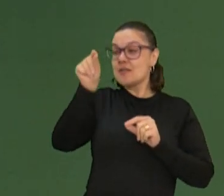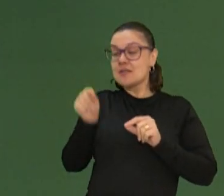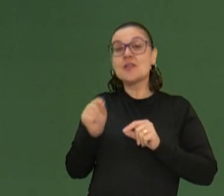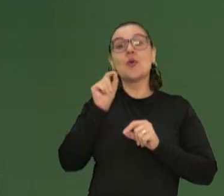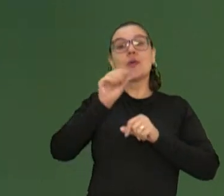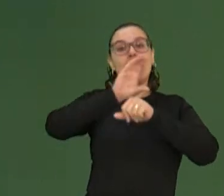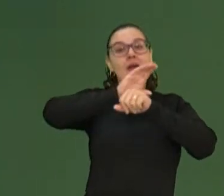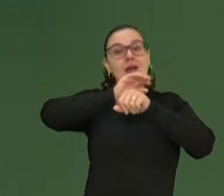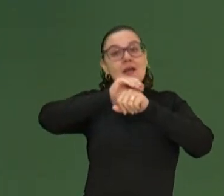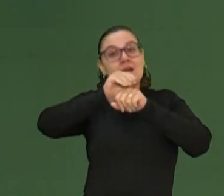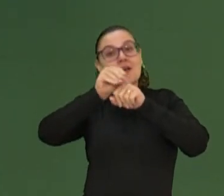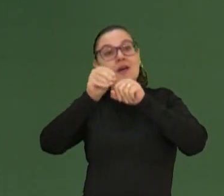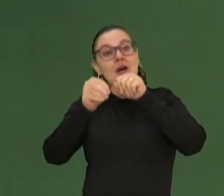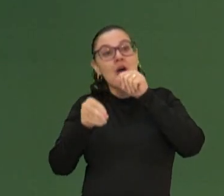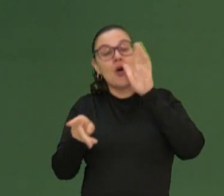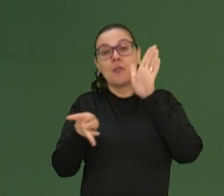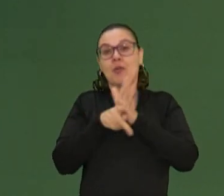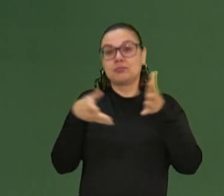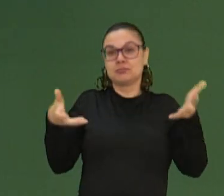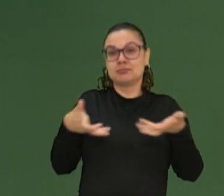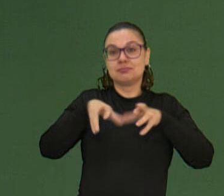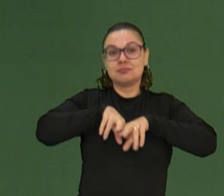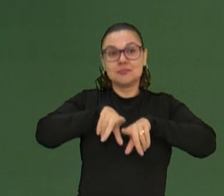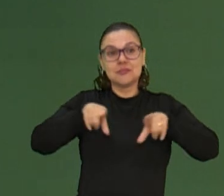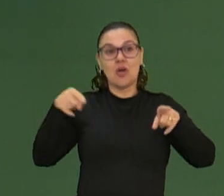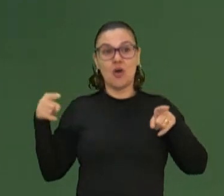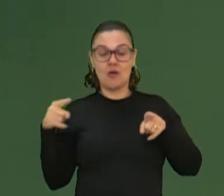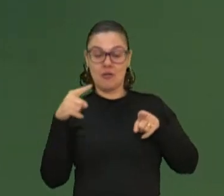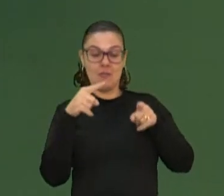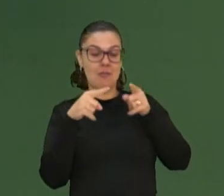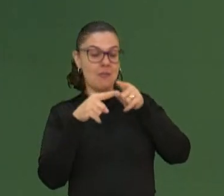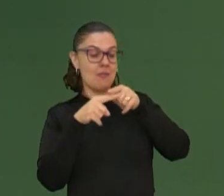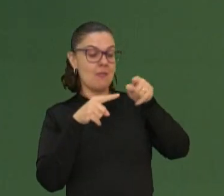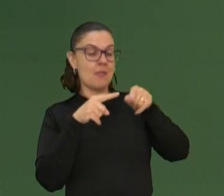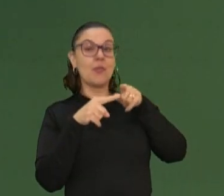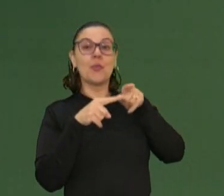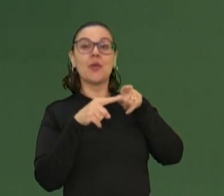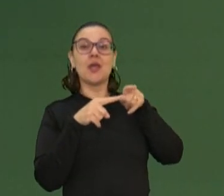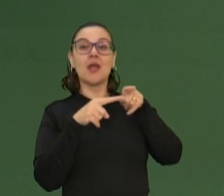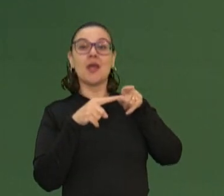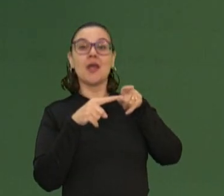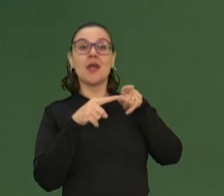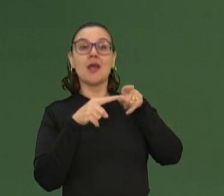de revestimento de um vegetal. A setinha apontando